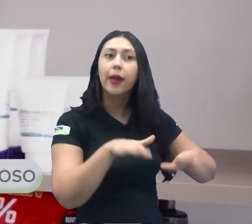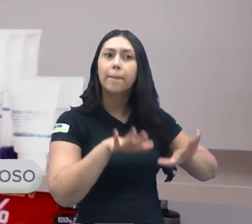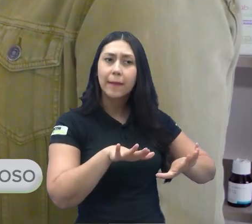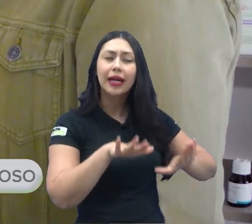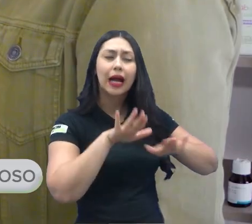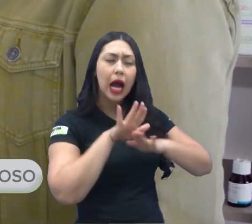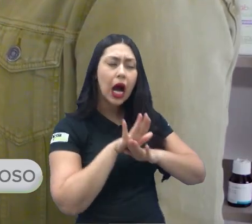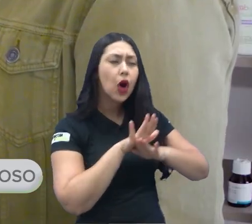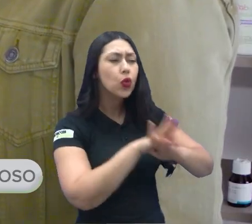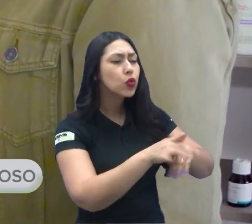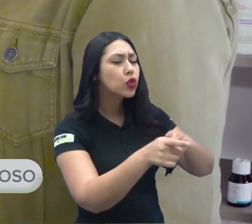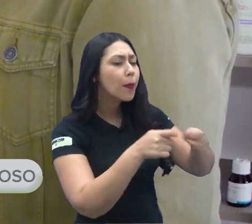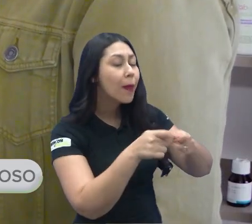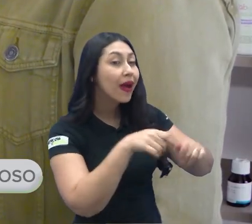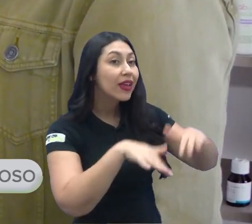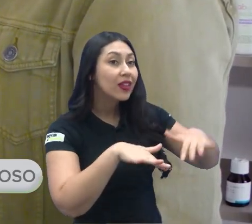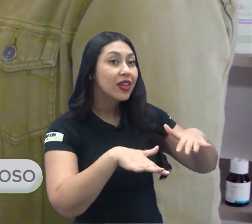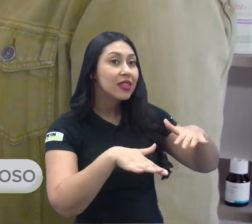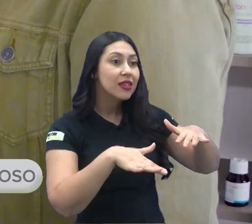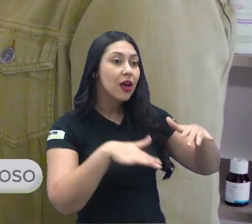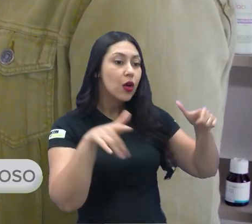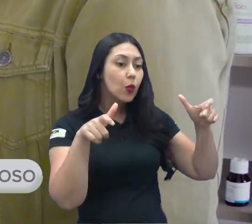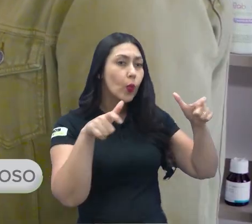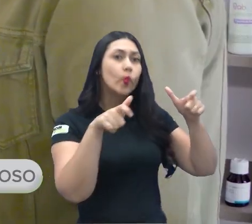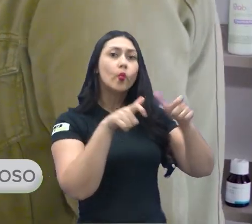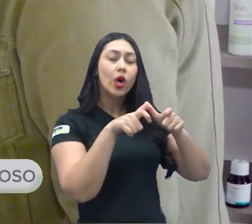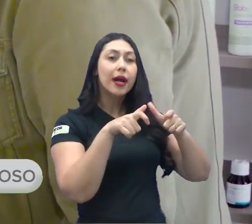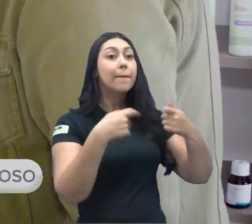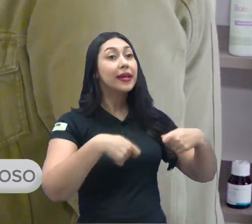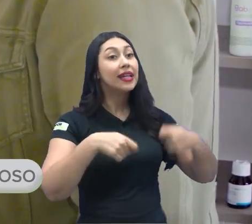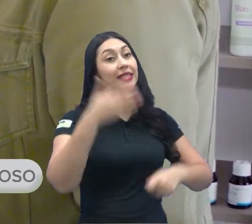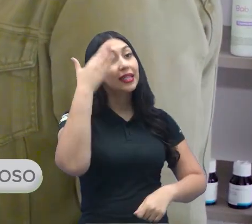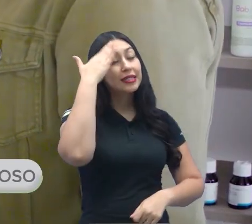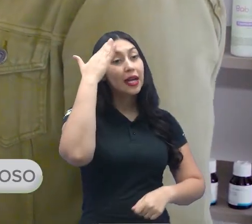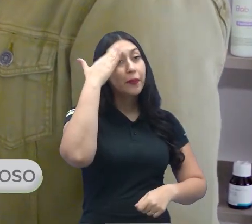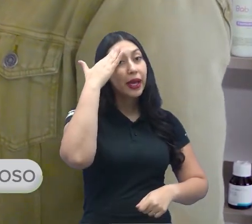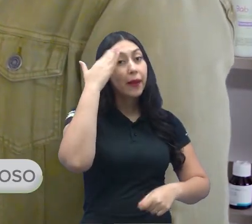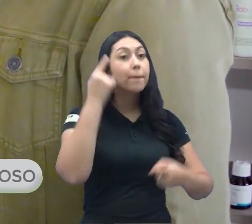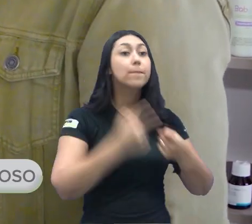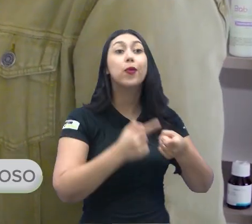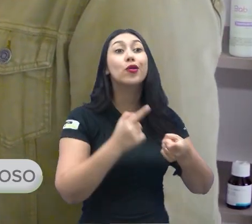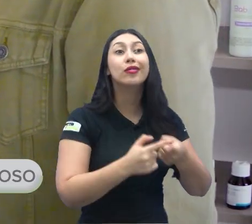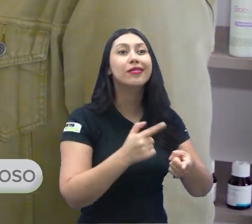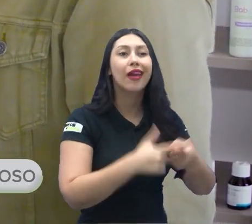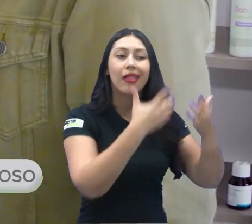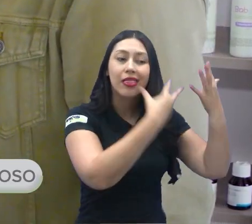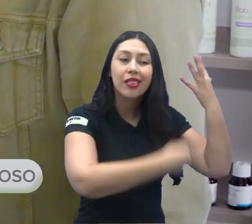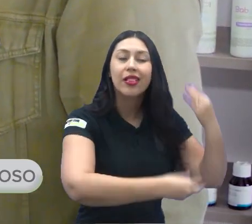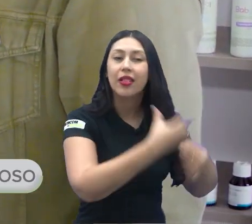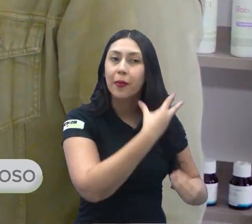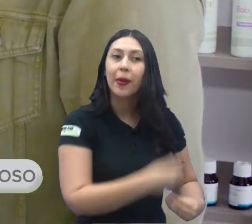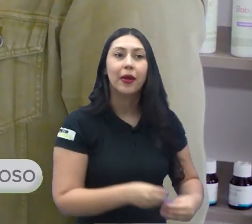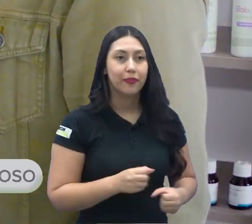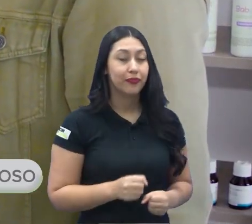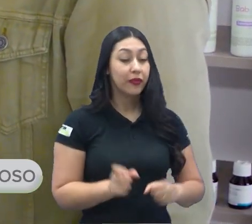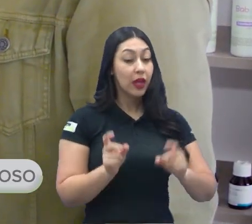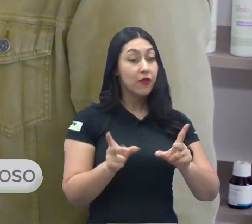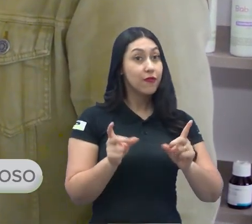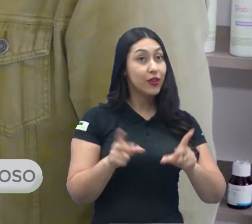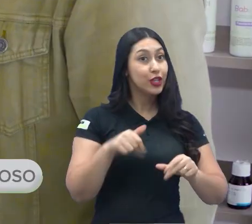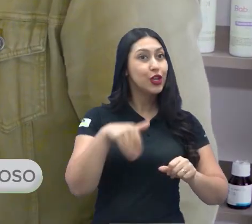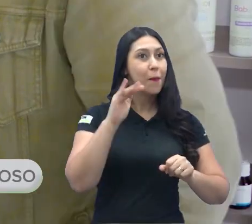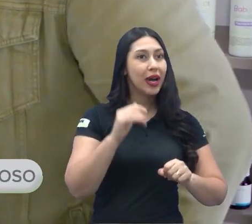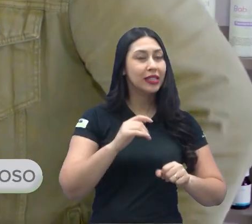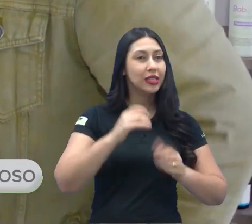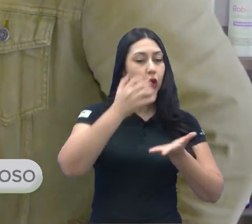vezes até reverter, dependendo do que for. Eu tenho que buscar a causa. Então, o que a gente vende bastante são shampoos que vão estimular a oxigenação e fazer